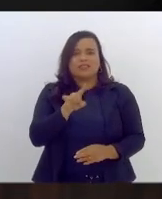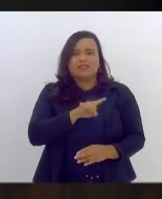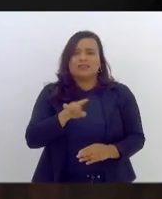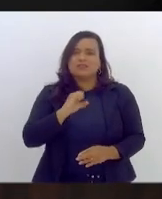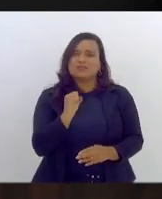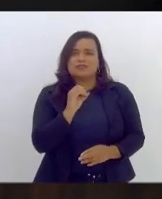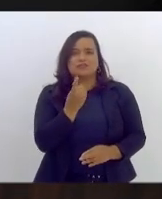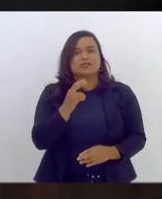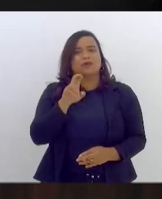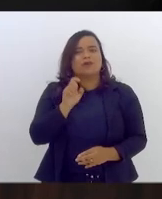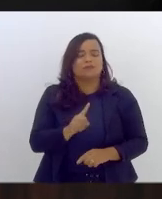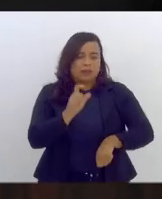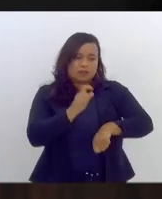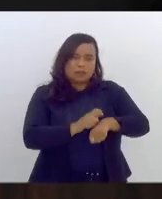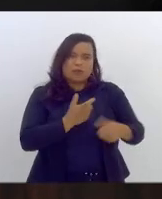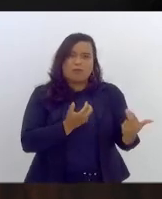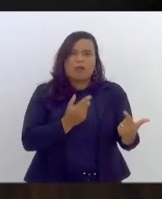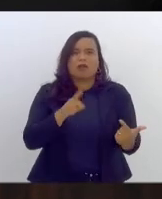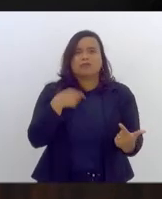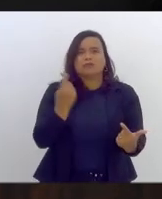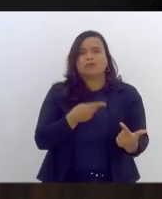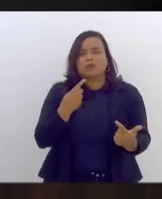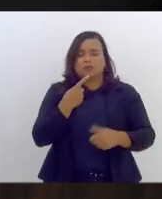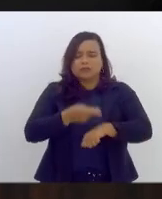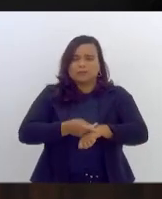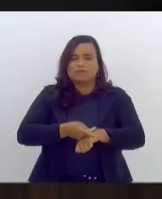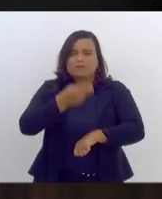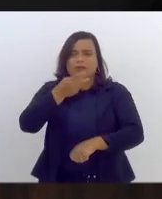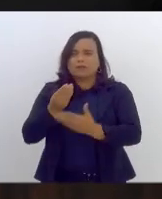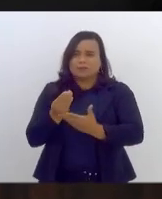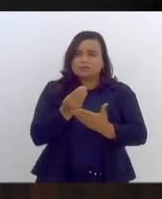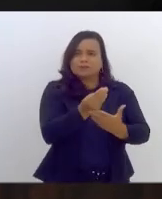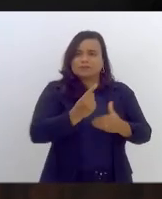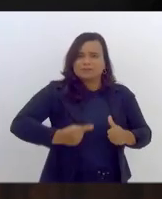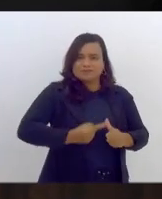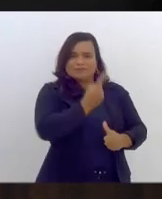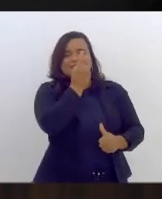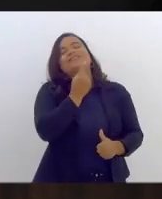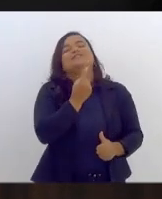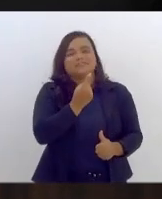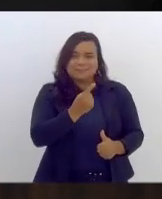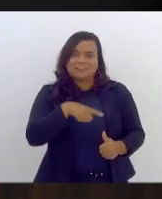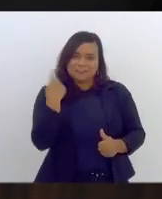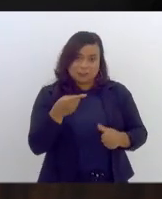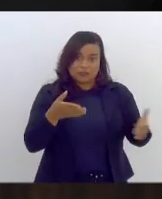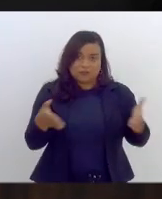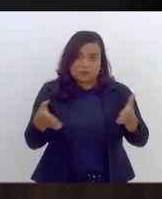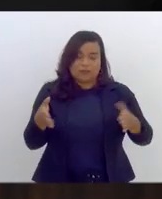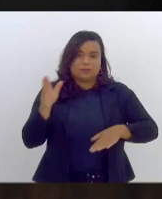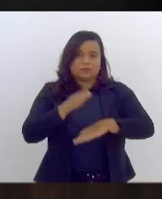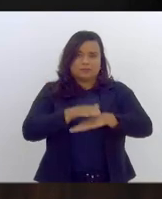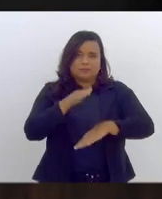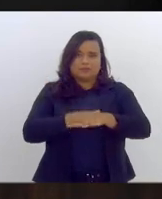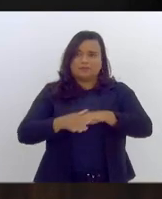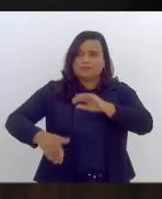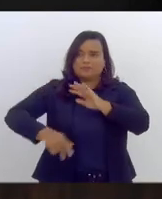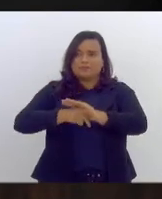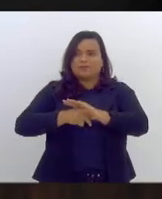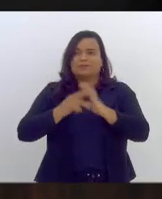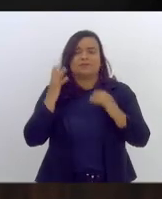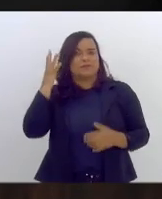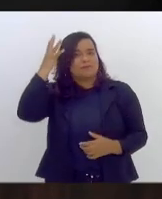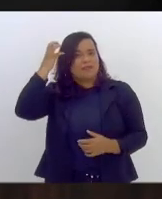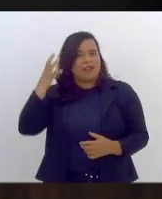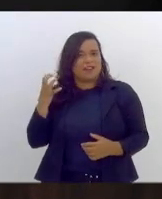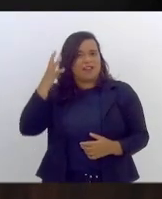a gente faz o prêmio, a primeira entrega de prêmio, pelo menos da nossa mandata, Marielle Franco